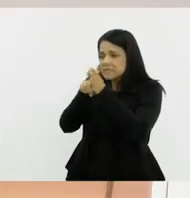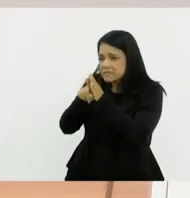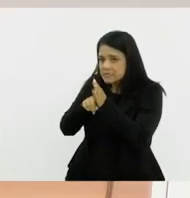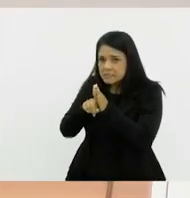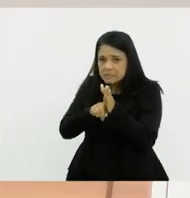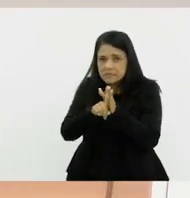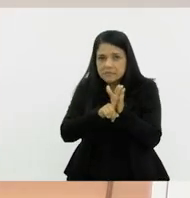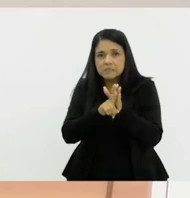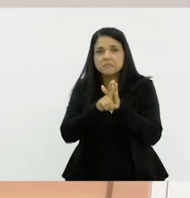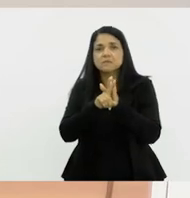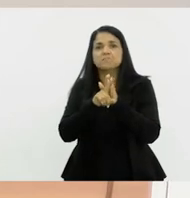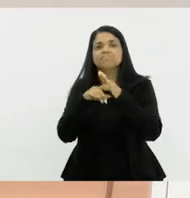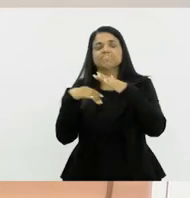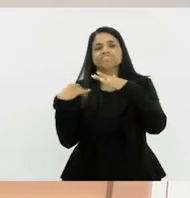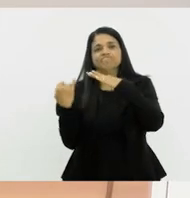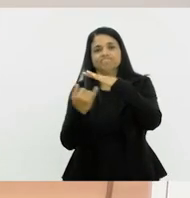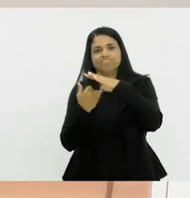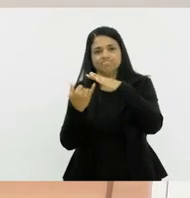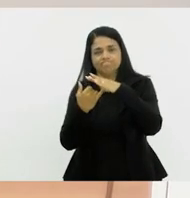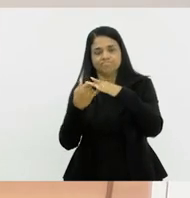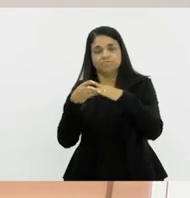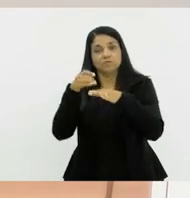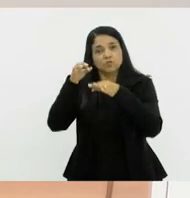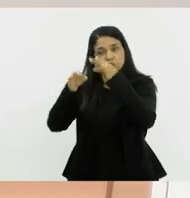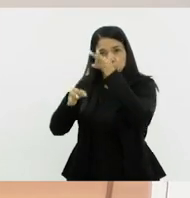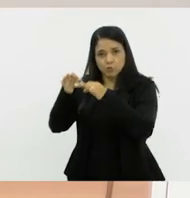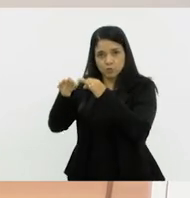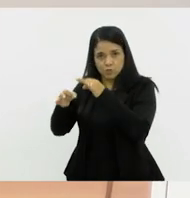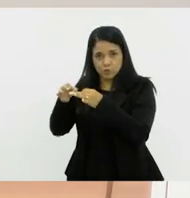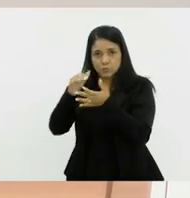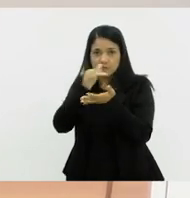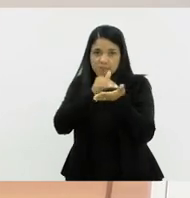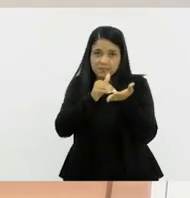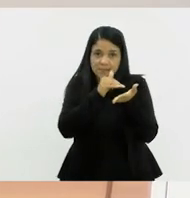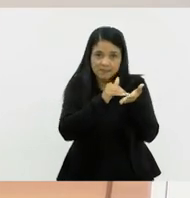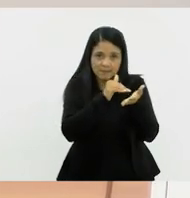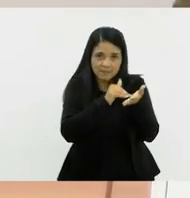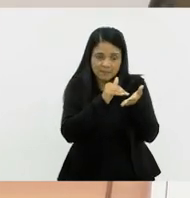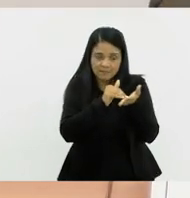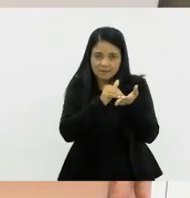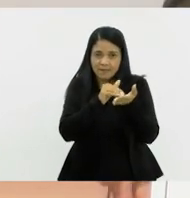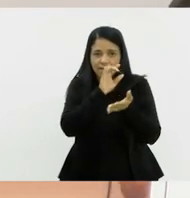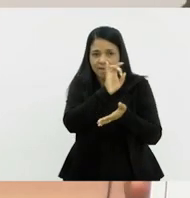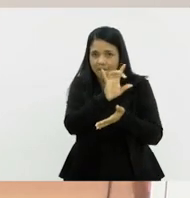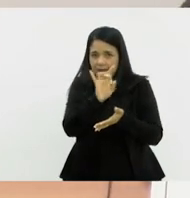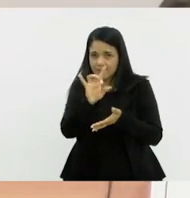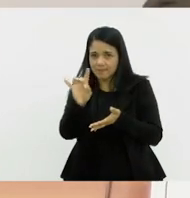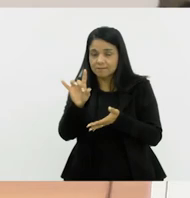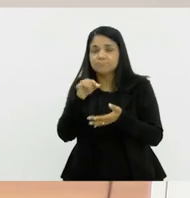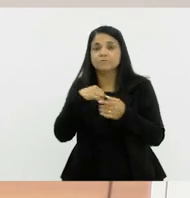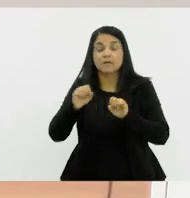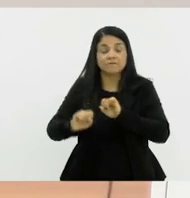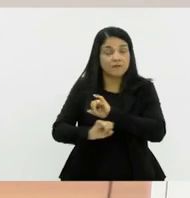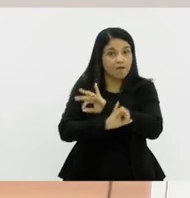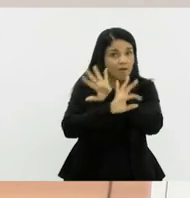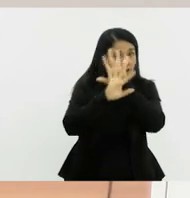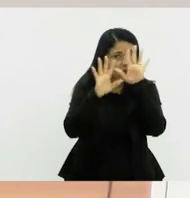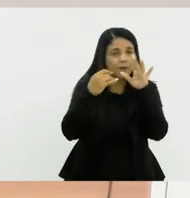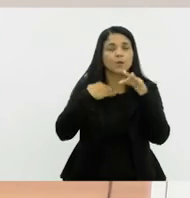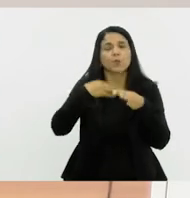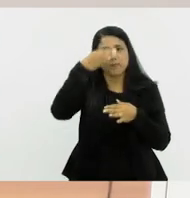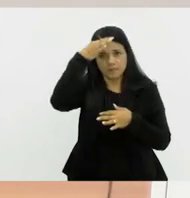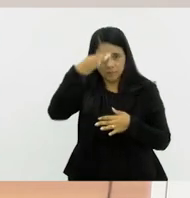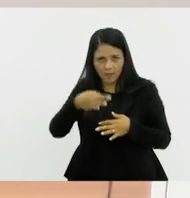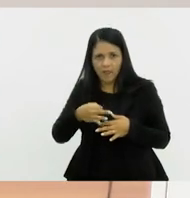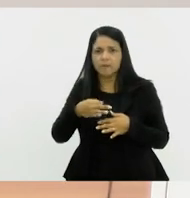os organismos jurídicos de cada secretaria para o esclarecimento. Eu consigo entender e